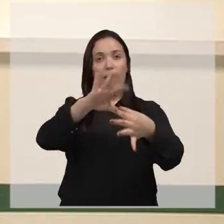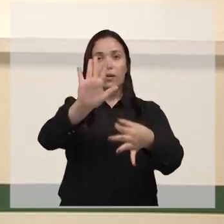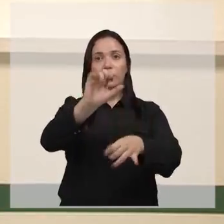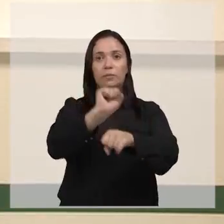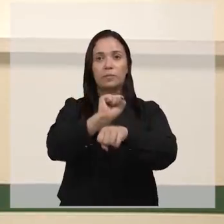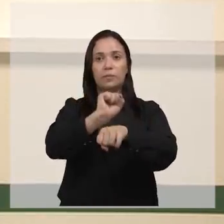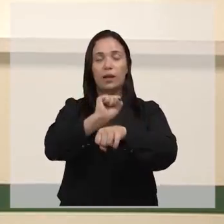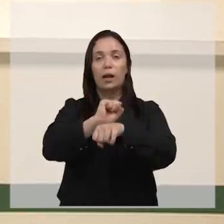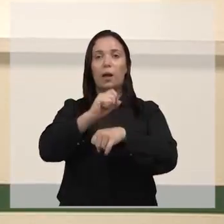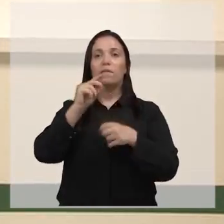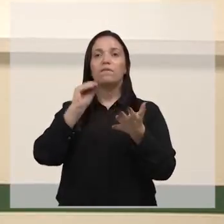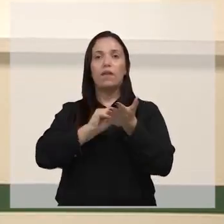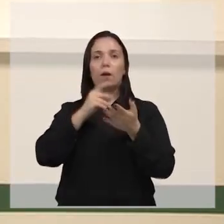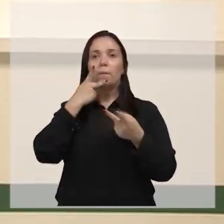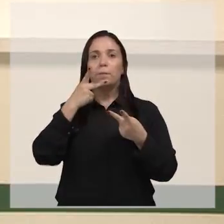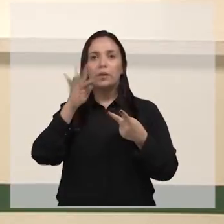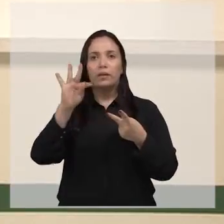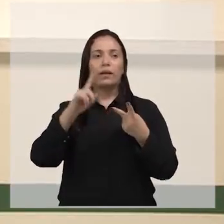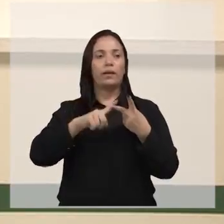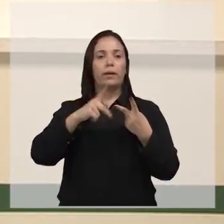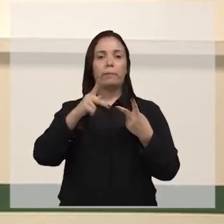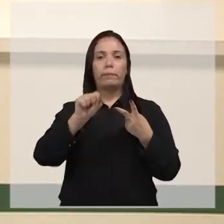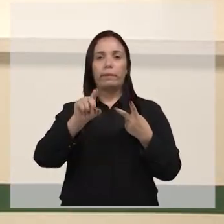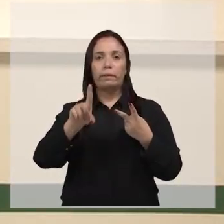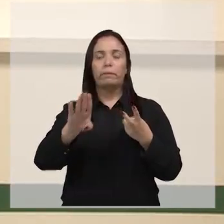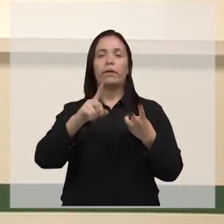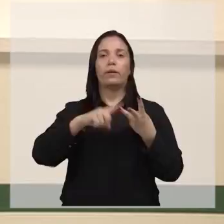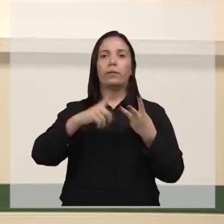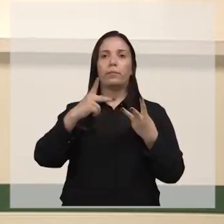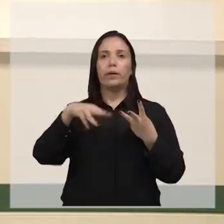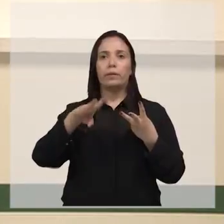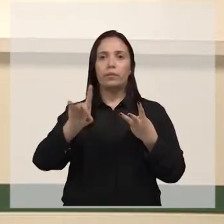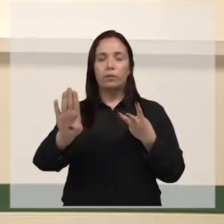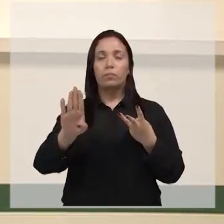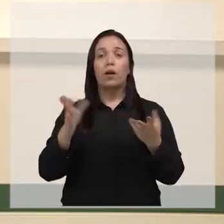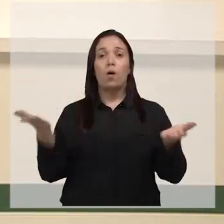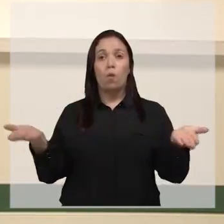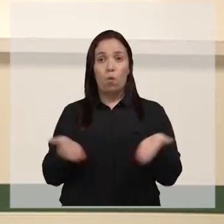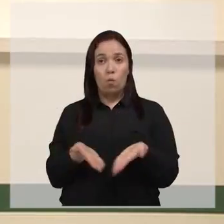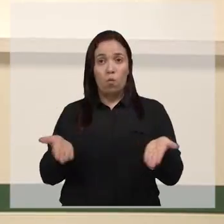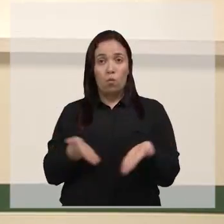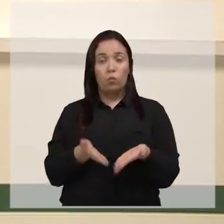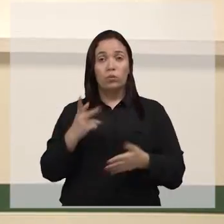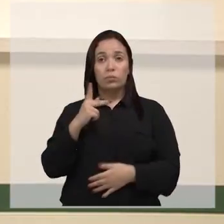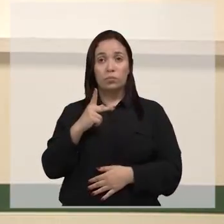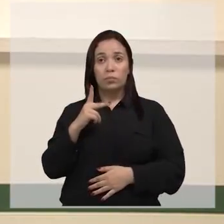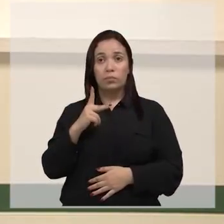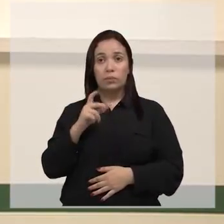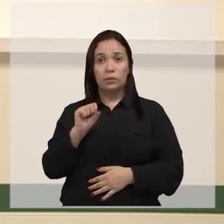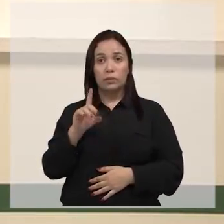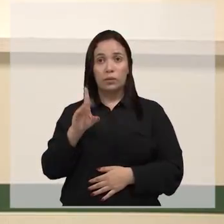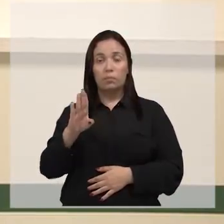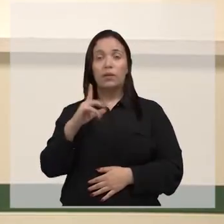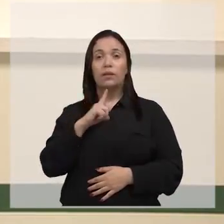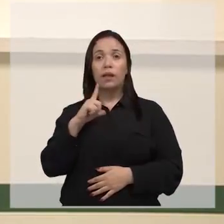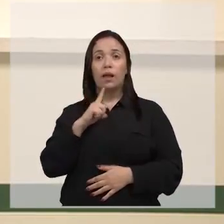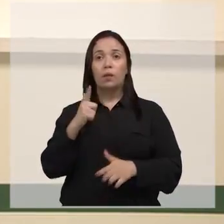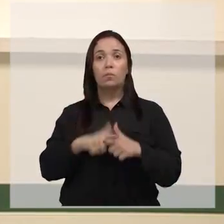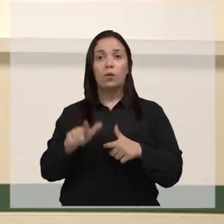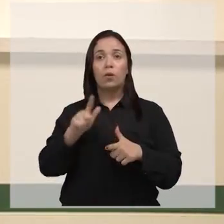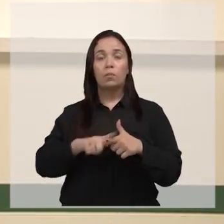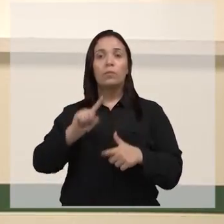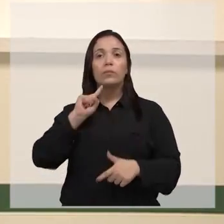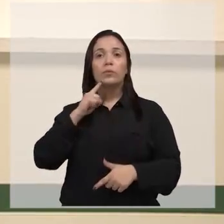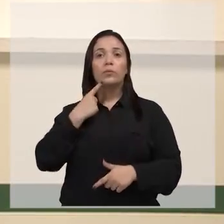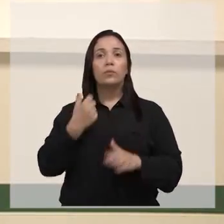no PT, no PSDB, mas tem um PMDB. E você chega hoje no PSDB, que o escândalo do metrô cada vez mais